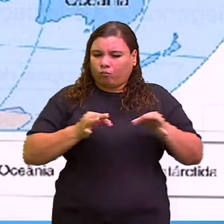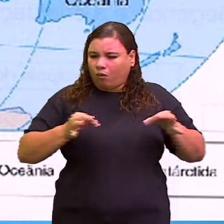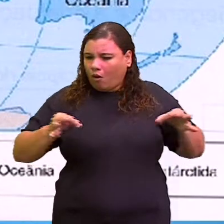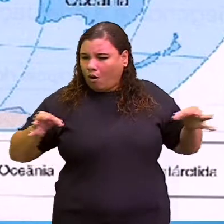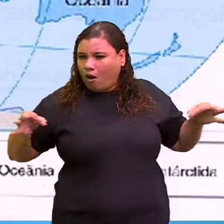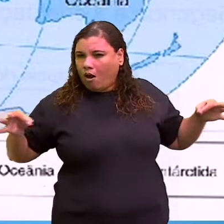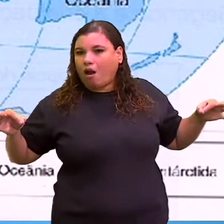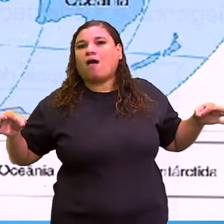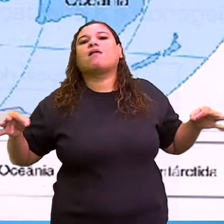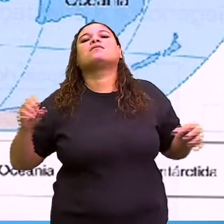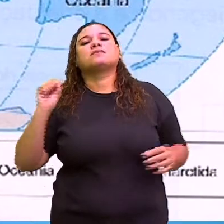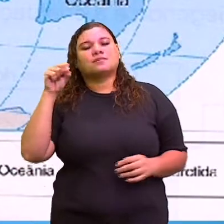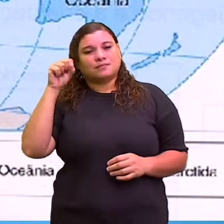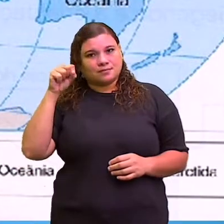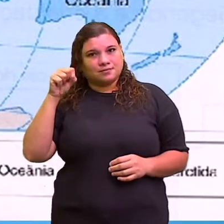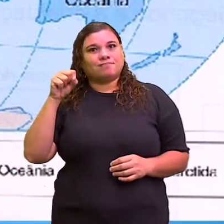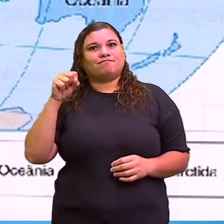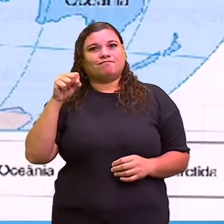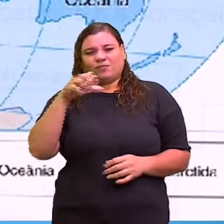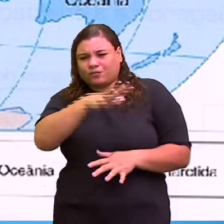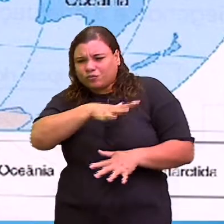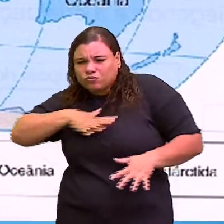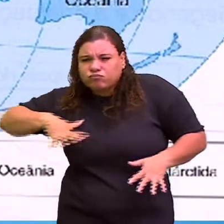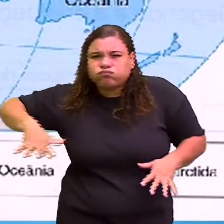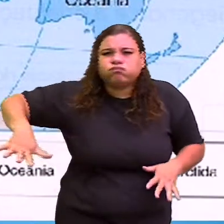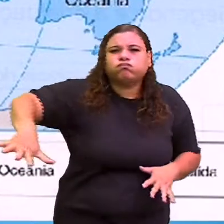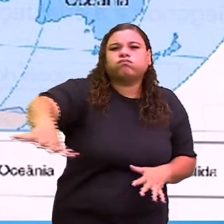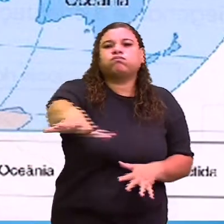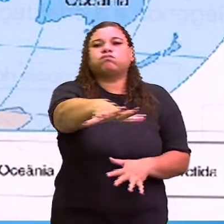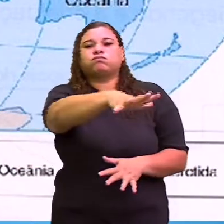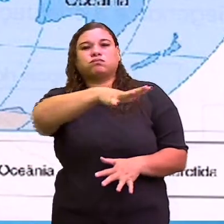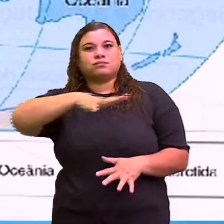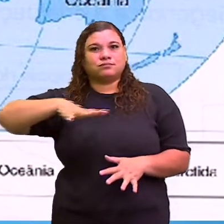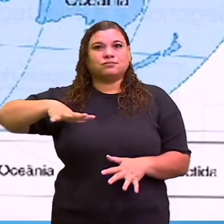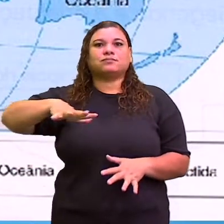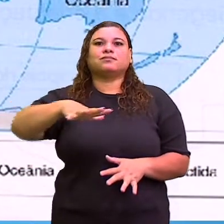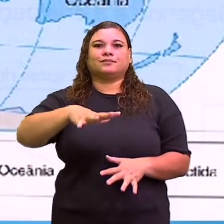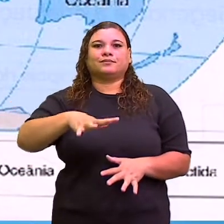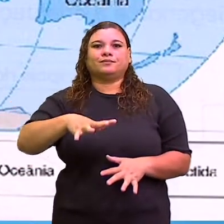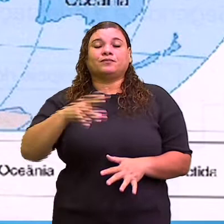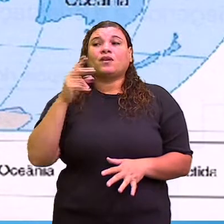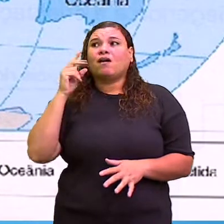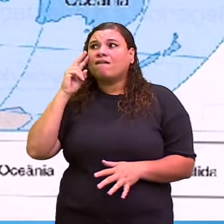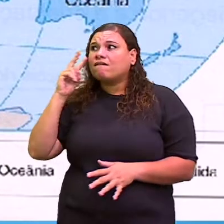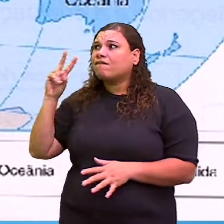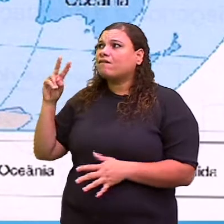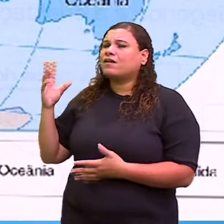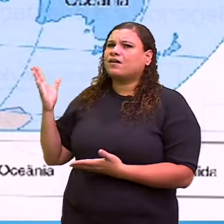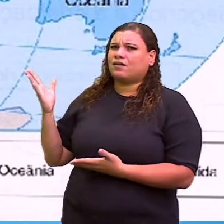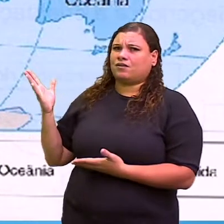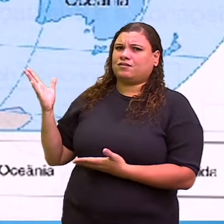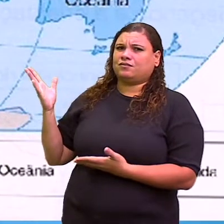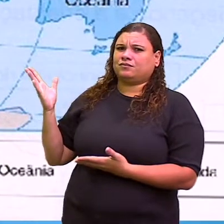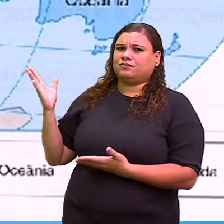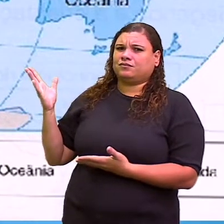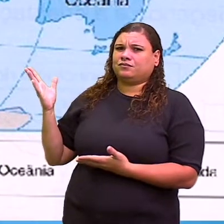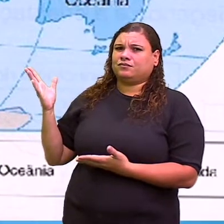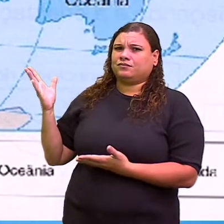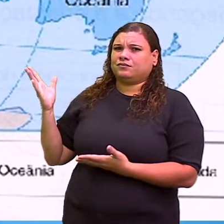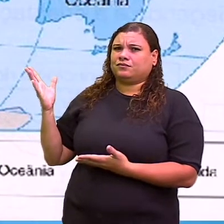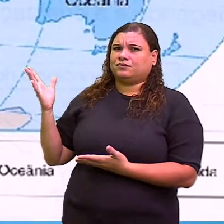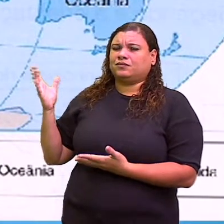é muita terra. E observem no mapa, nós temos a imagem, nós